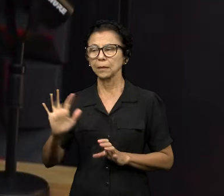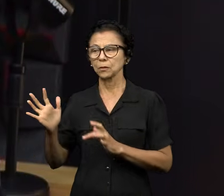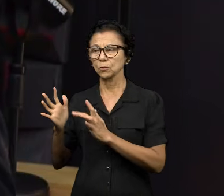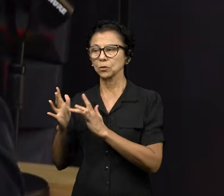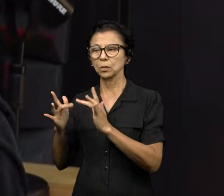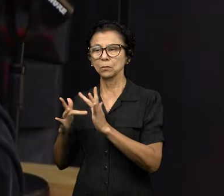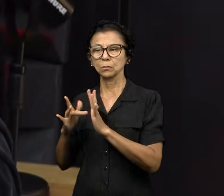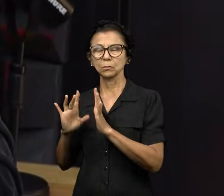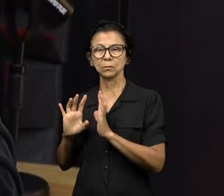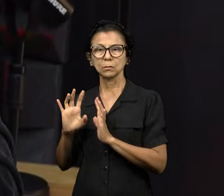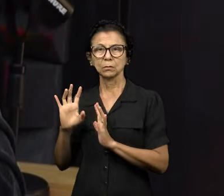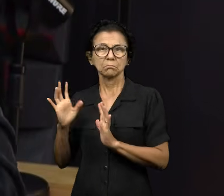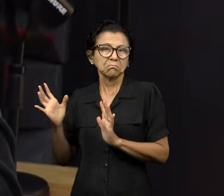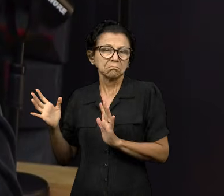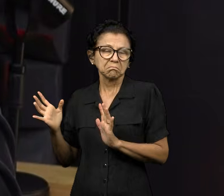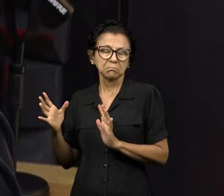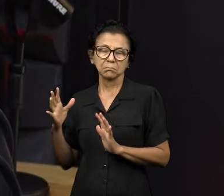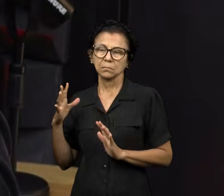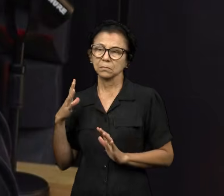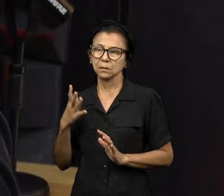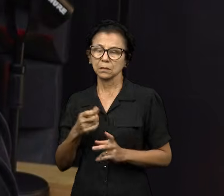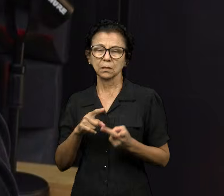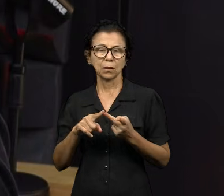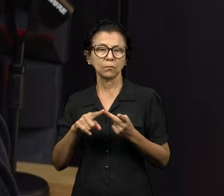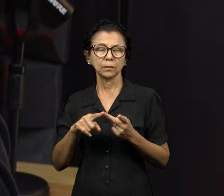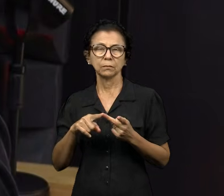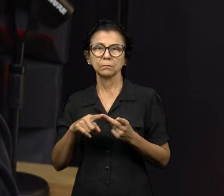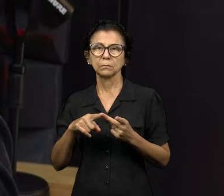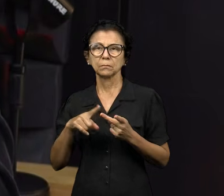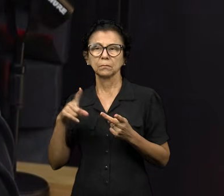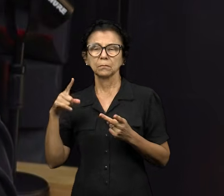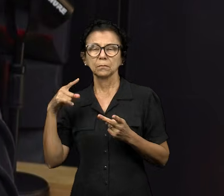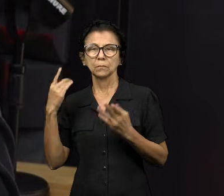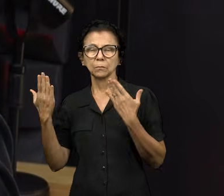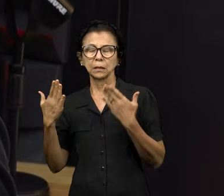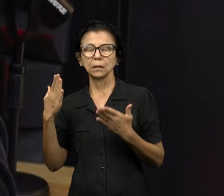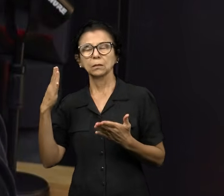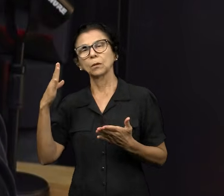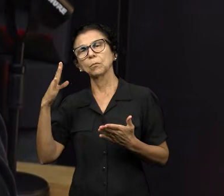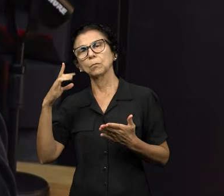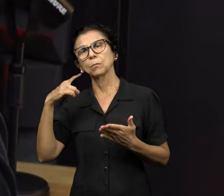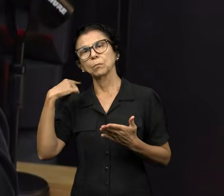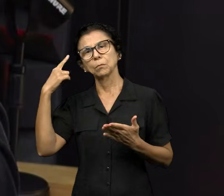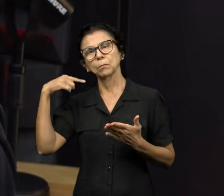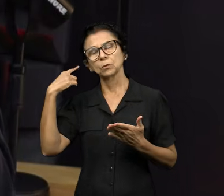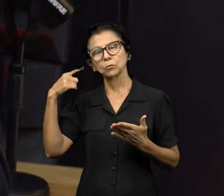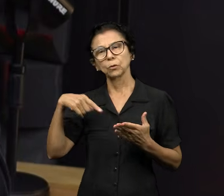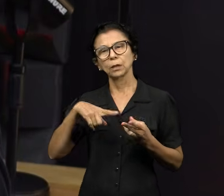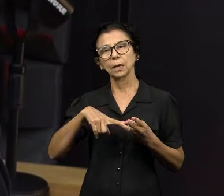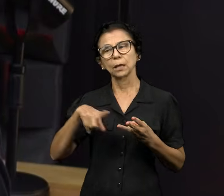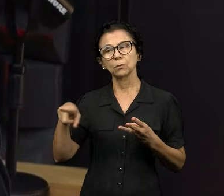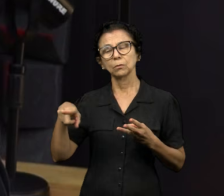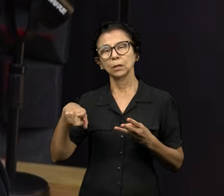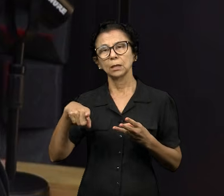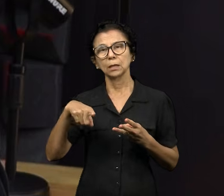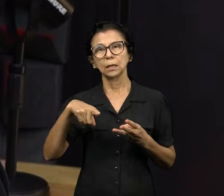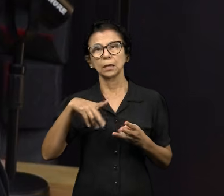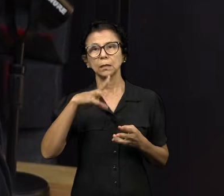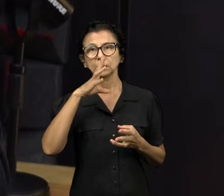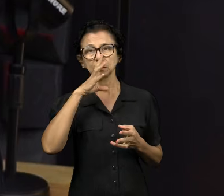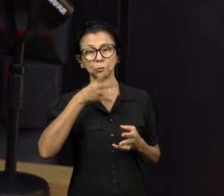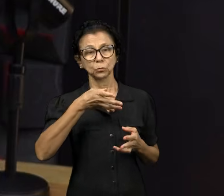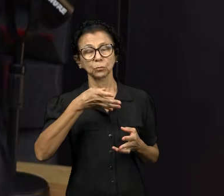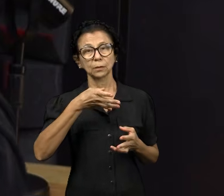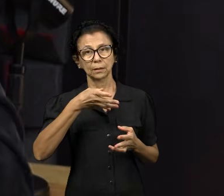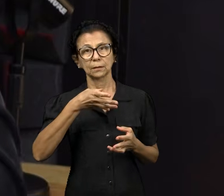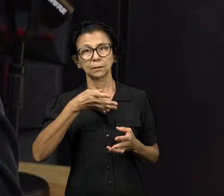advogado, é Ele que dá vida, é Ele que se faz ouvir os mortos, mas é Ele que vai julgar também, né? Sim. Porque há um momento, e isso é